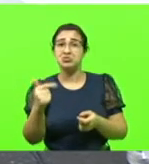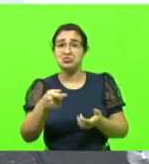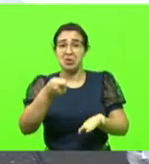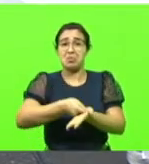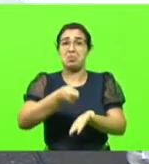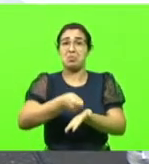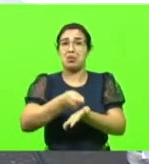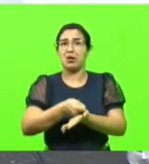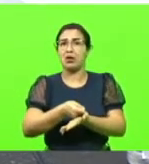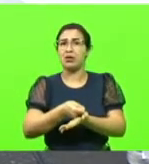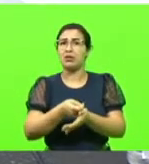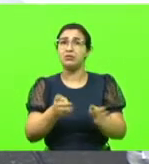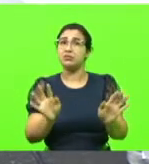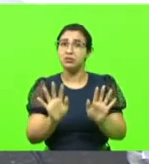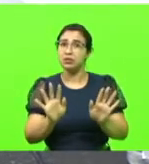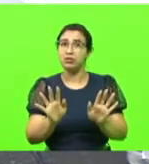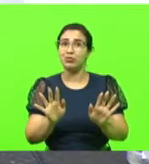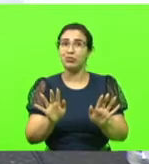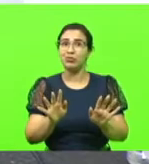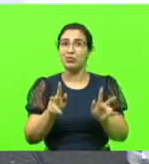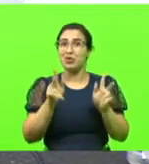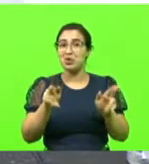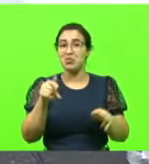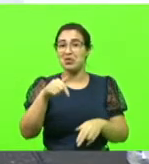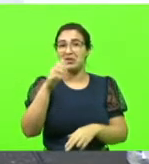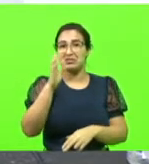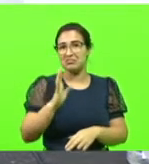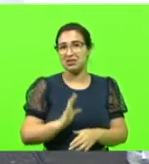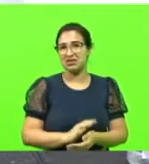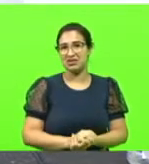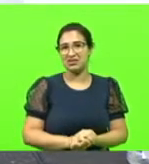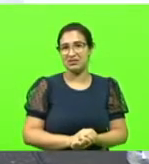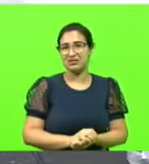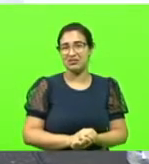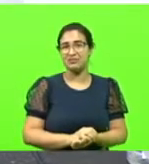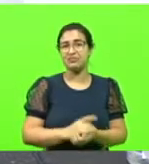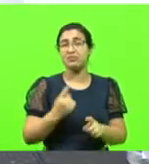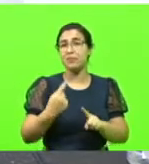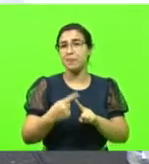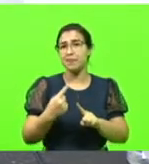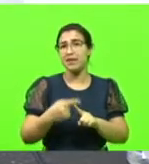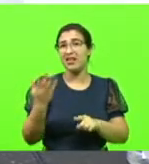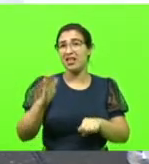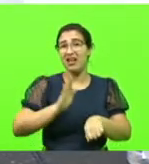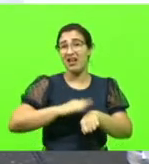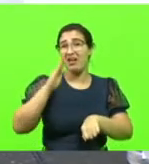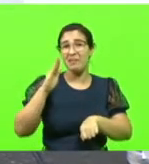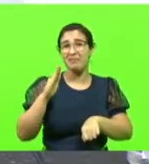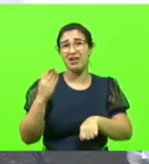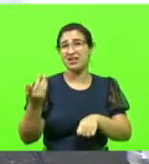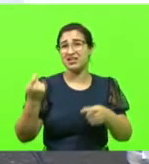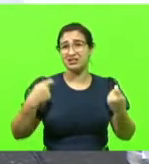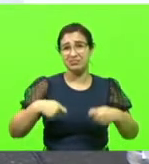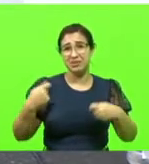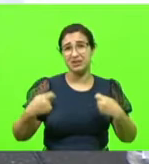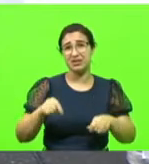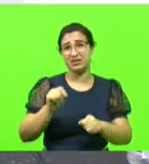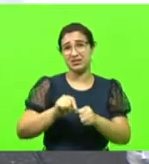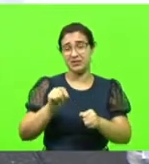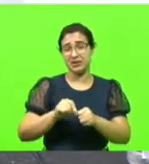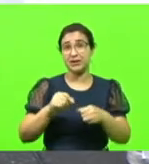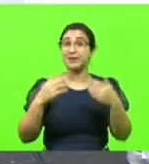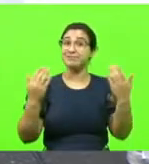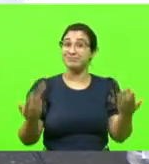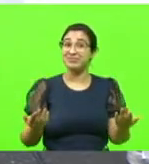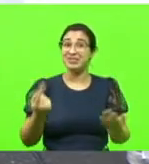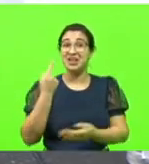exigências, que não tem condições de ser cumpridas, porque são maior do que aquilo que elas precisam ser, e aí nós